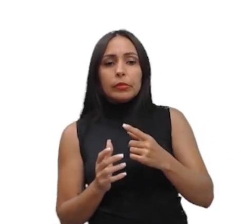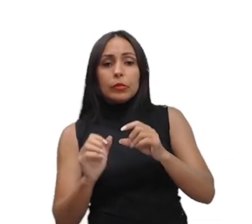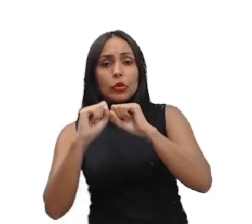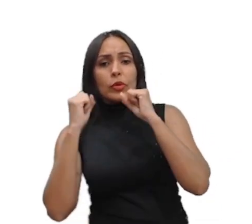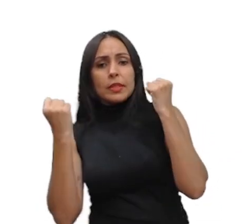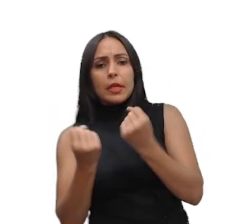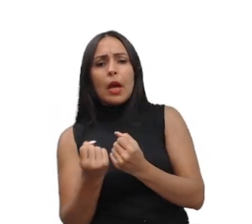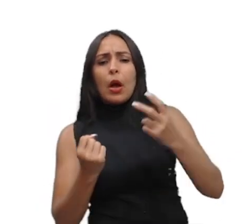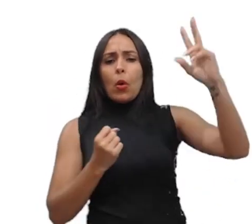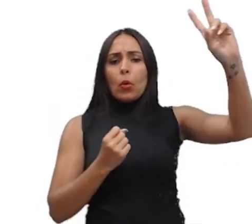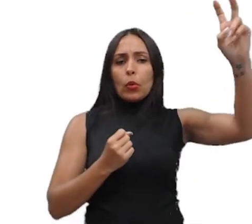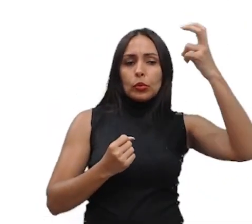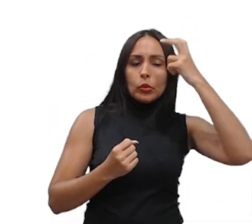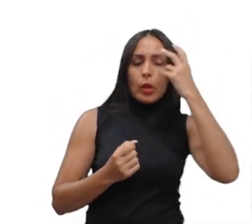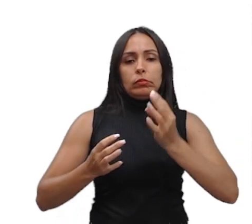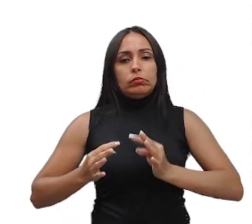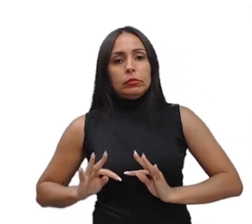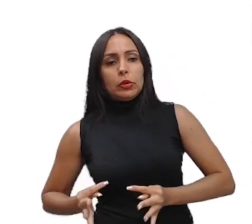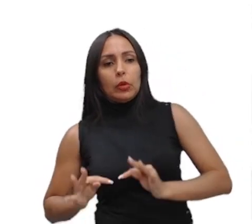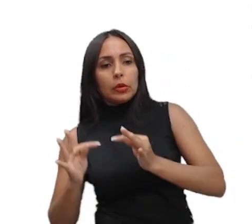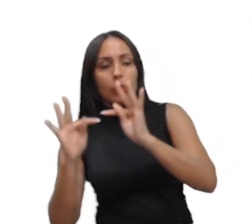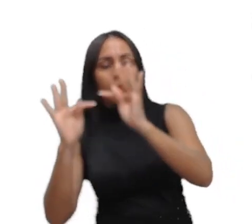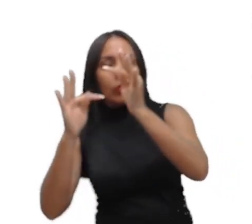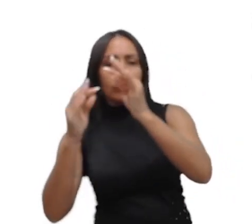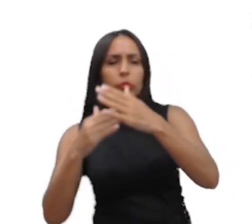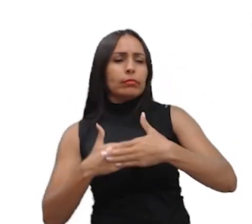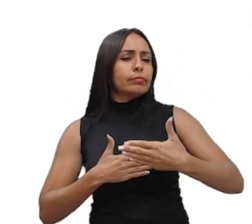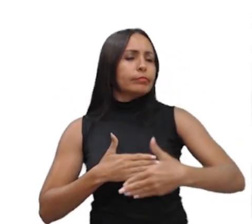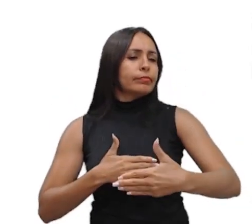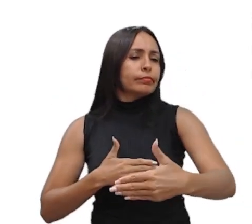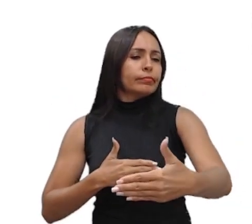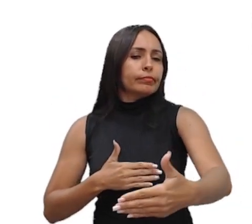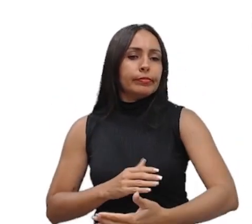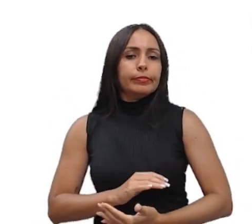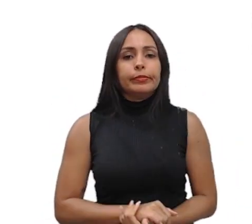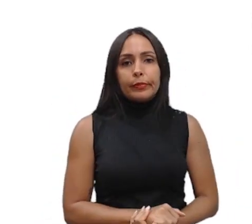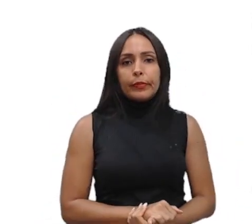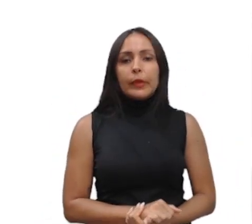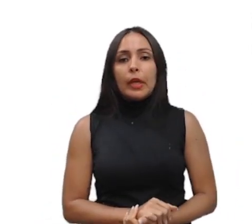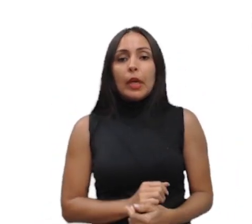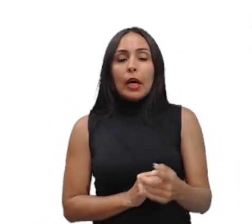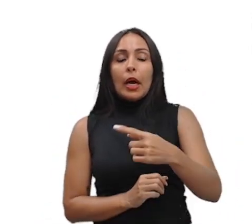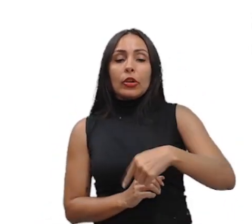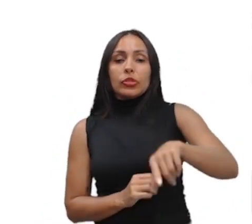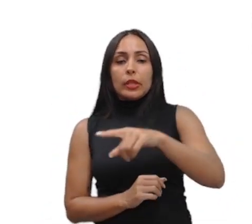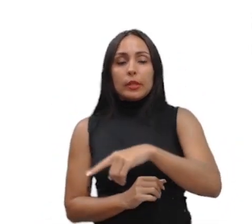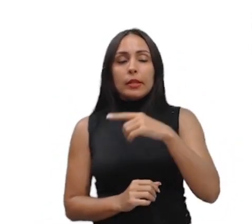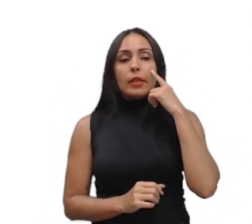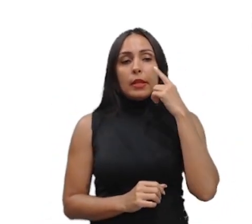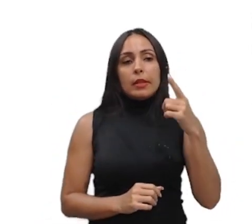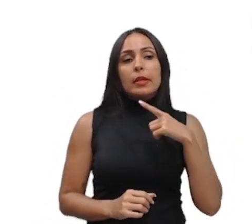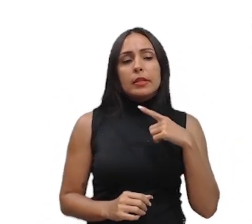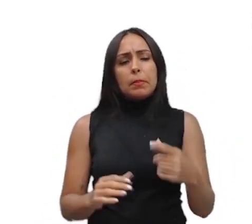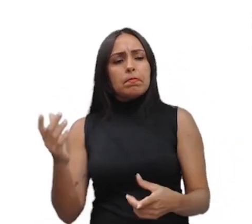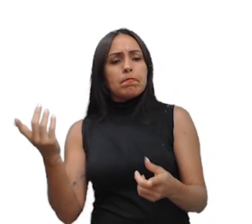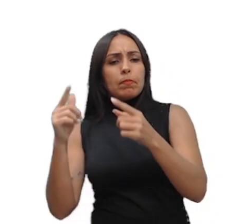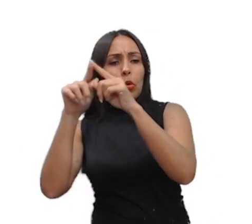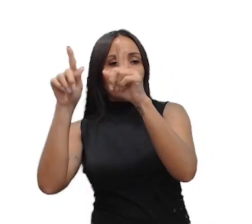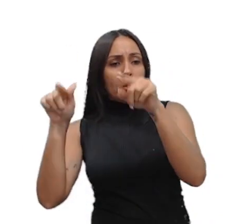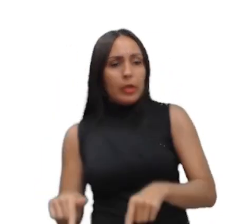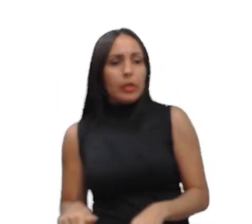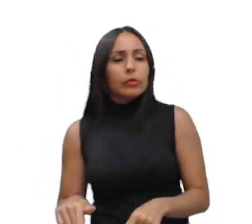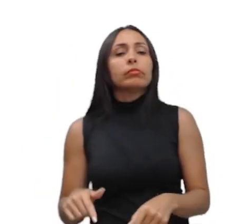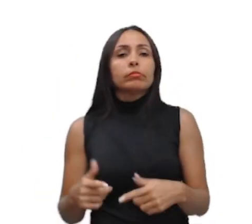o projeto social, projeto cultural, tecnológico. Então, a gente tem uma diversidade incrível de projetos